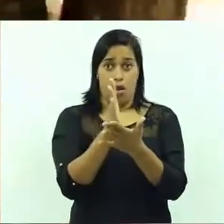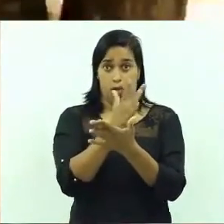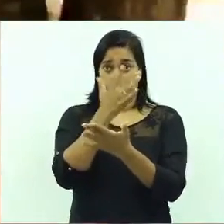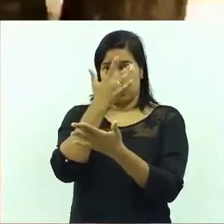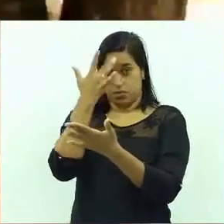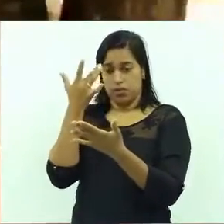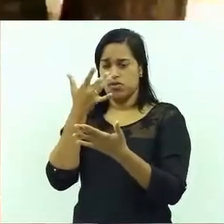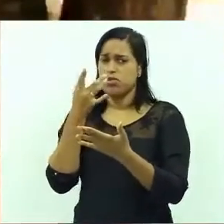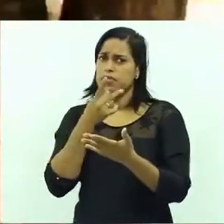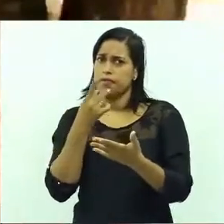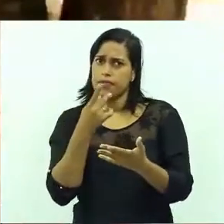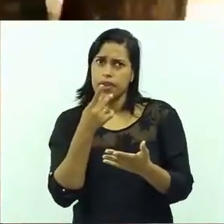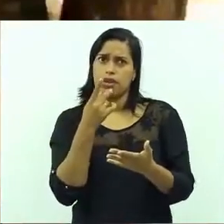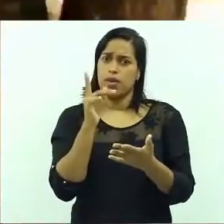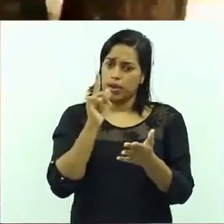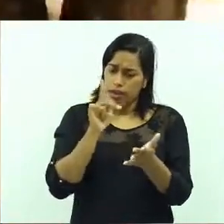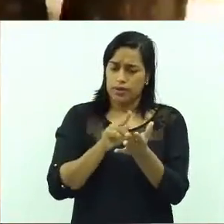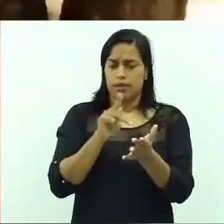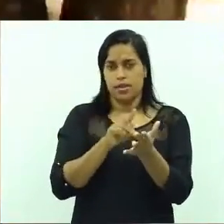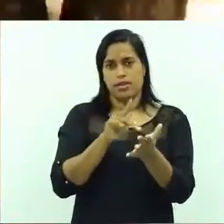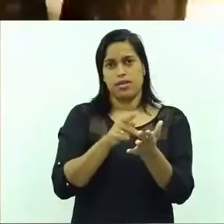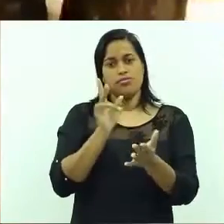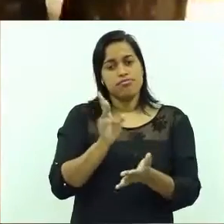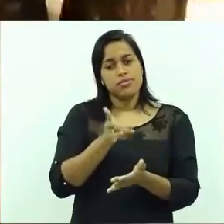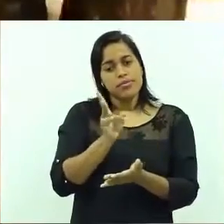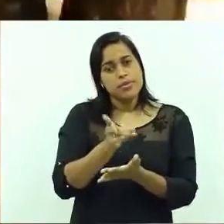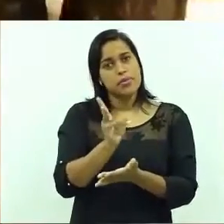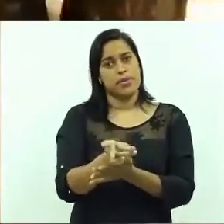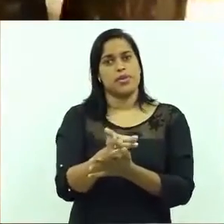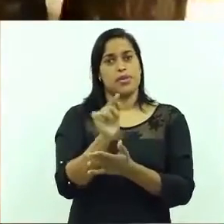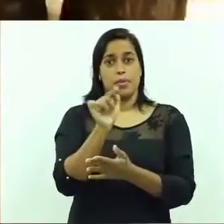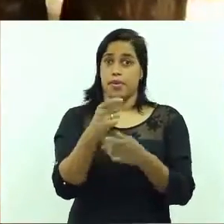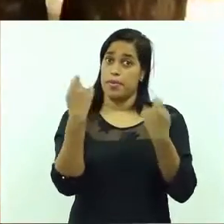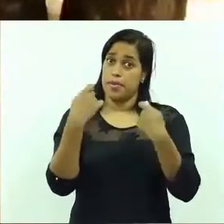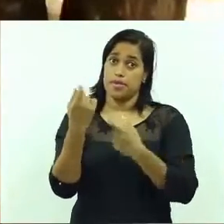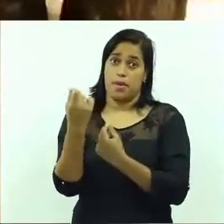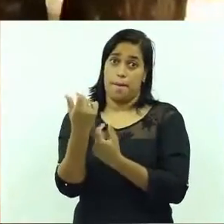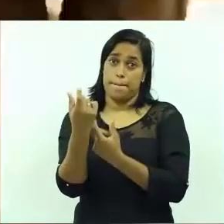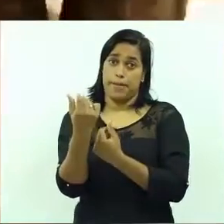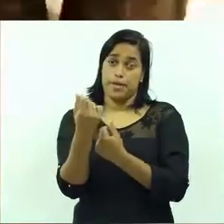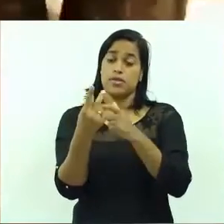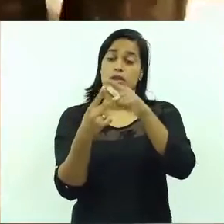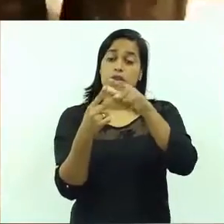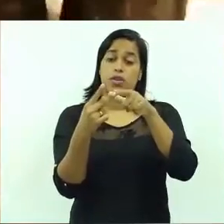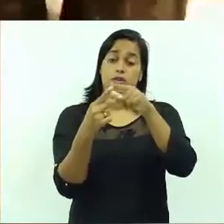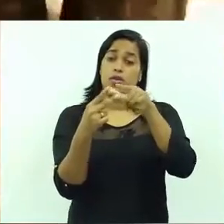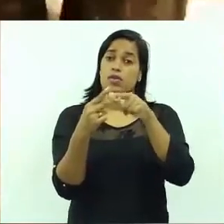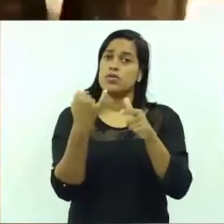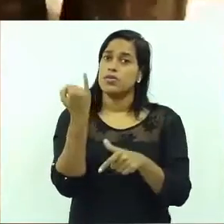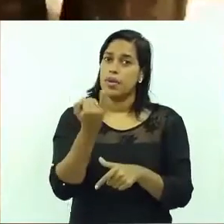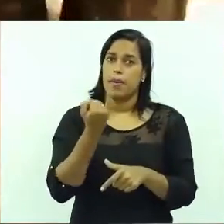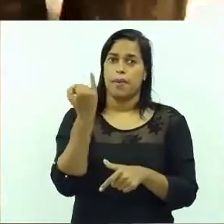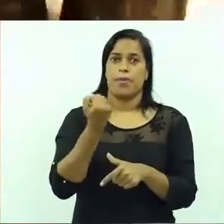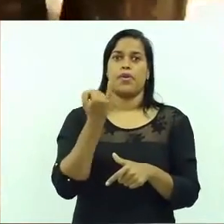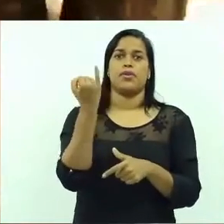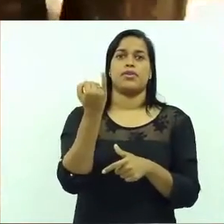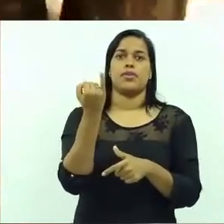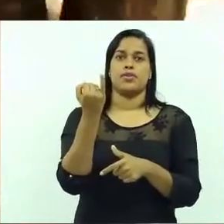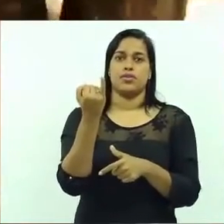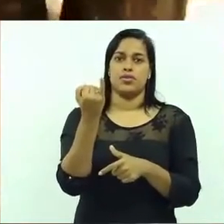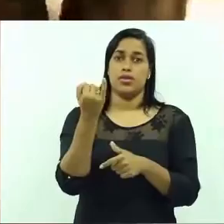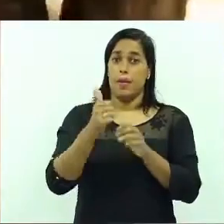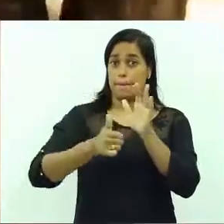fatores mais importantes para se fazer negócio permanentemente. Mas além de preço, eu trago mais 2 itens importantes para a gente